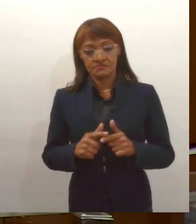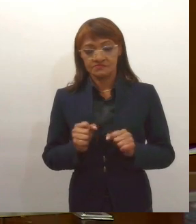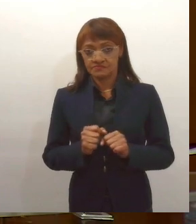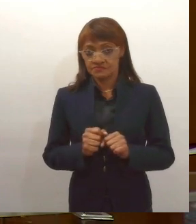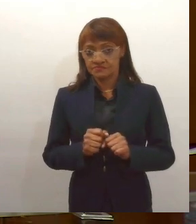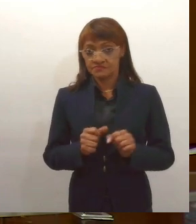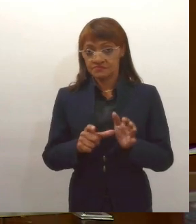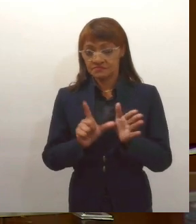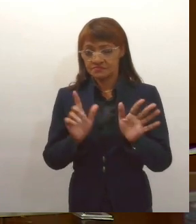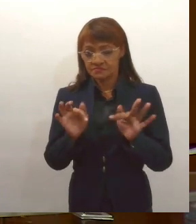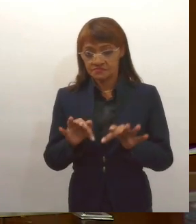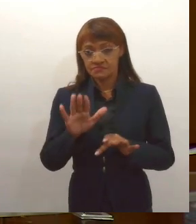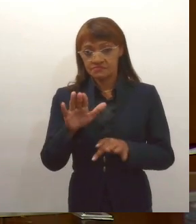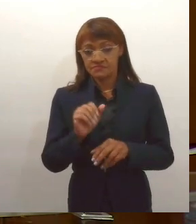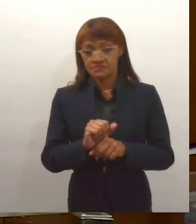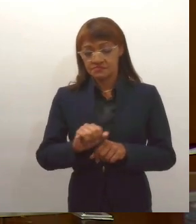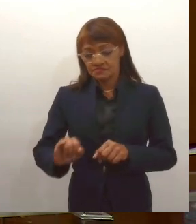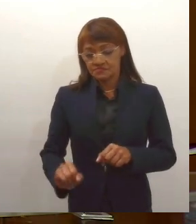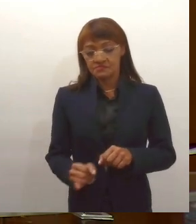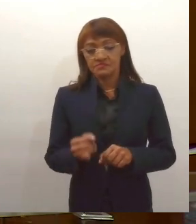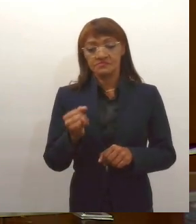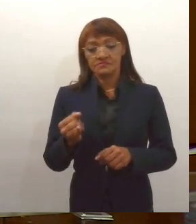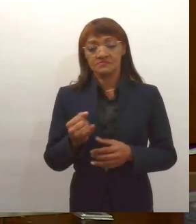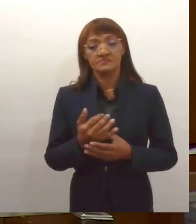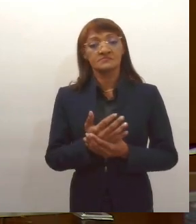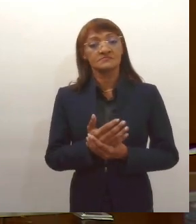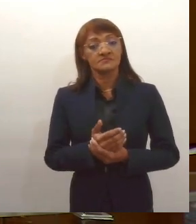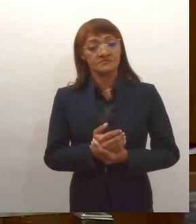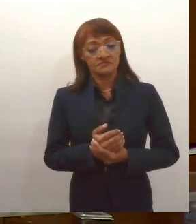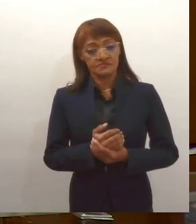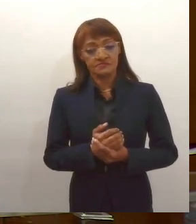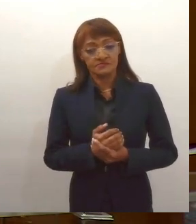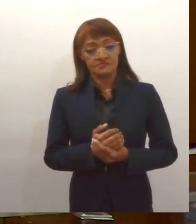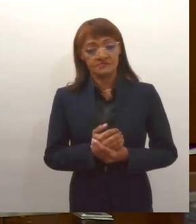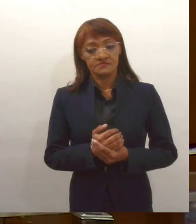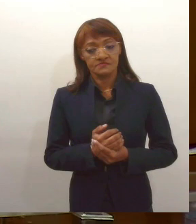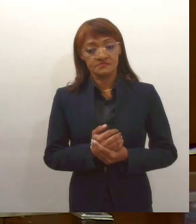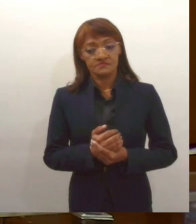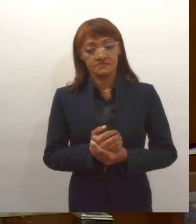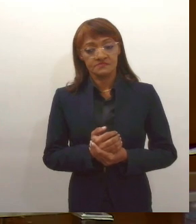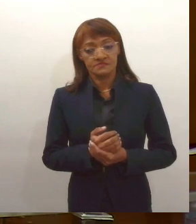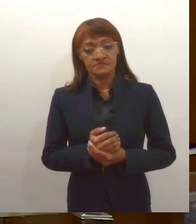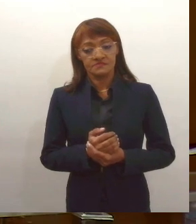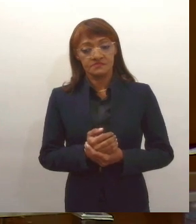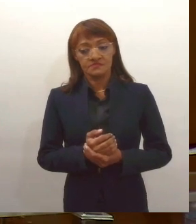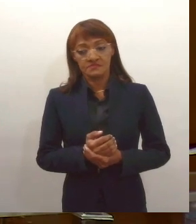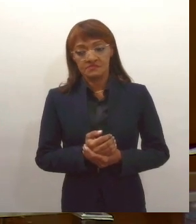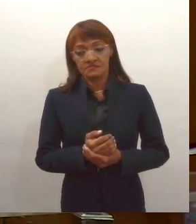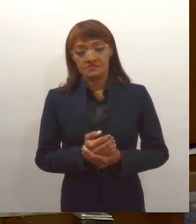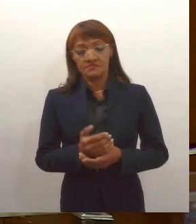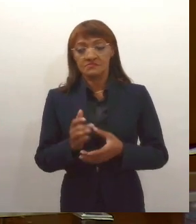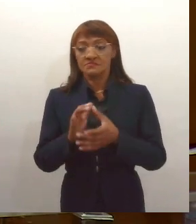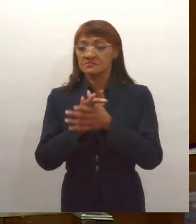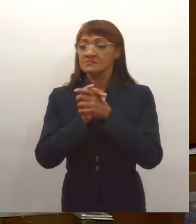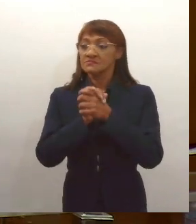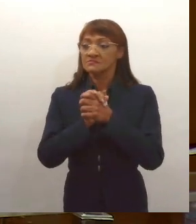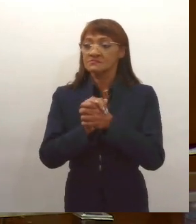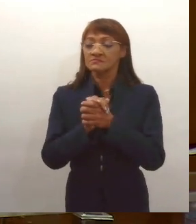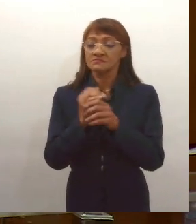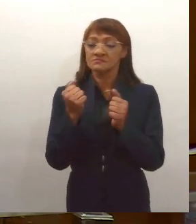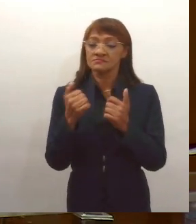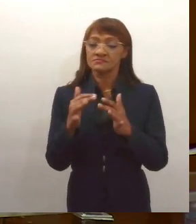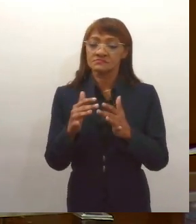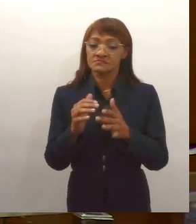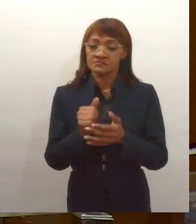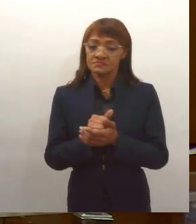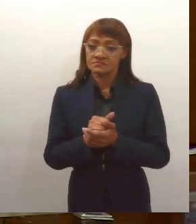oportunidade aqui de parabenizar os artistas sergipanos que